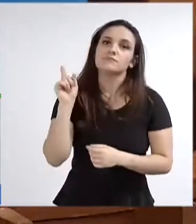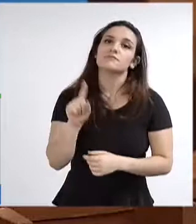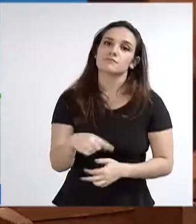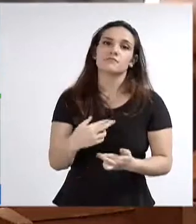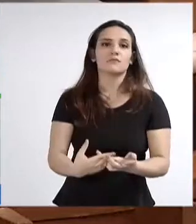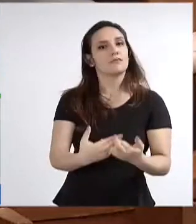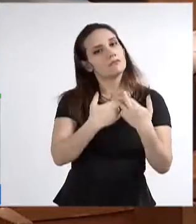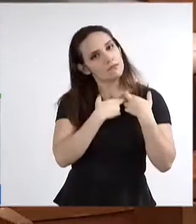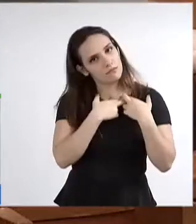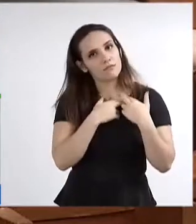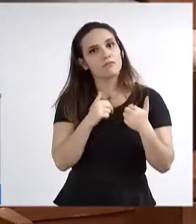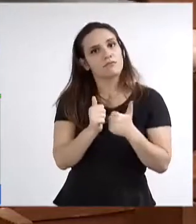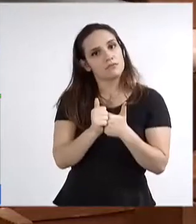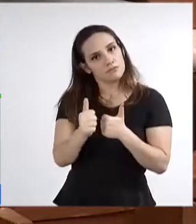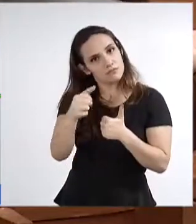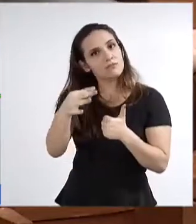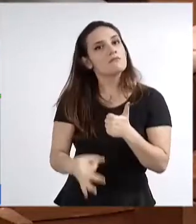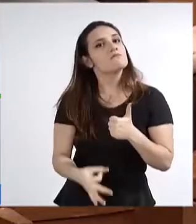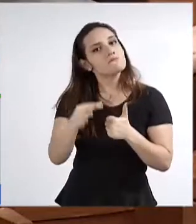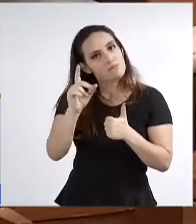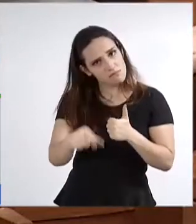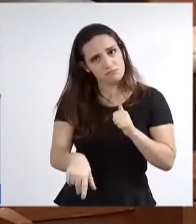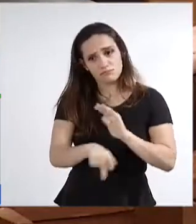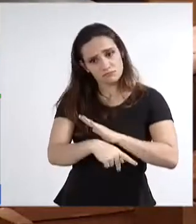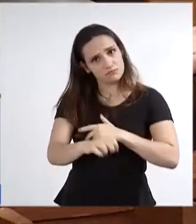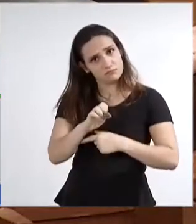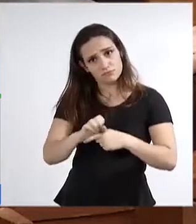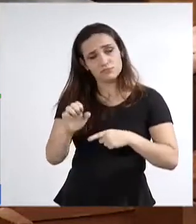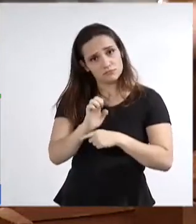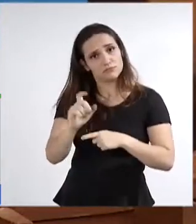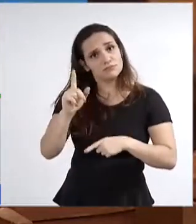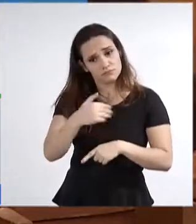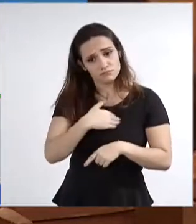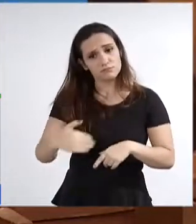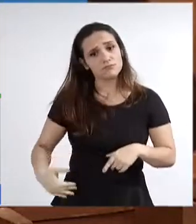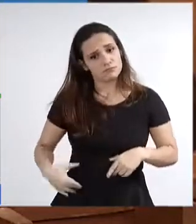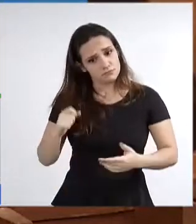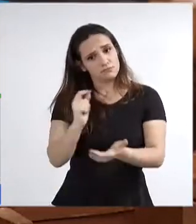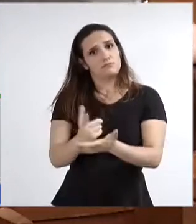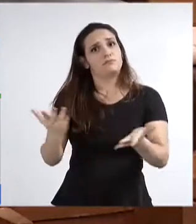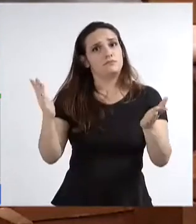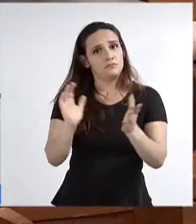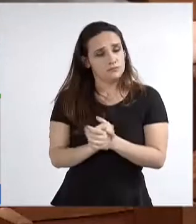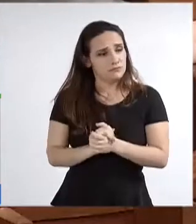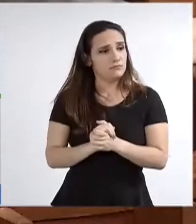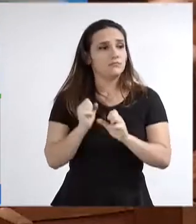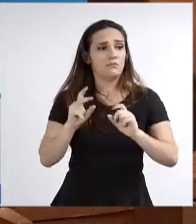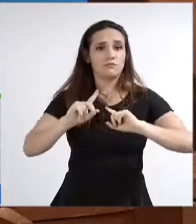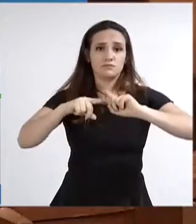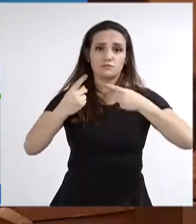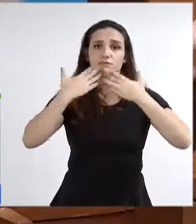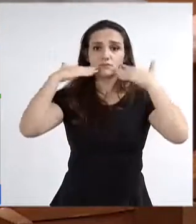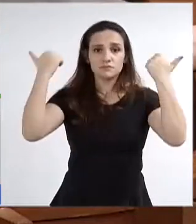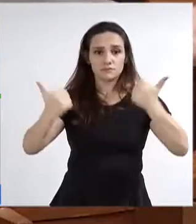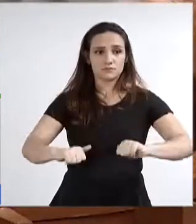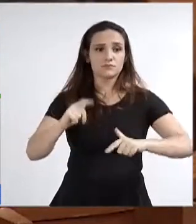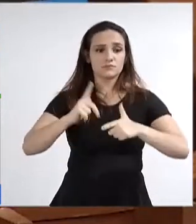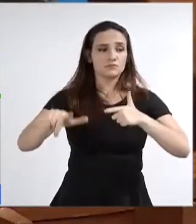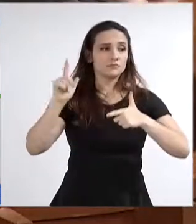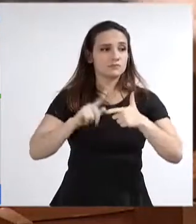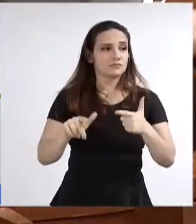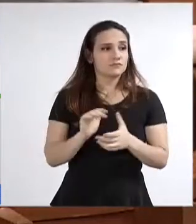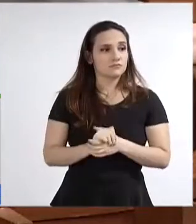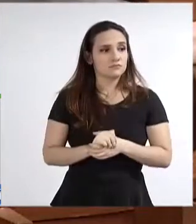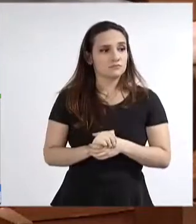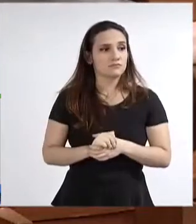de Justiça e, de igual forma, também custeado pelo Estado. E aí vem um outro problema ainda que não estou relacionando aqui,